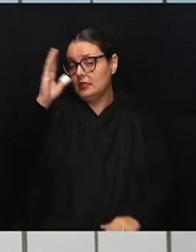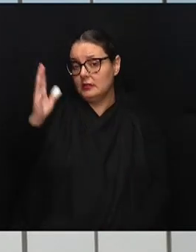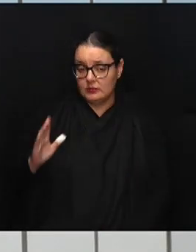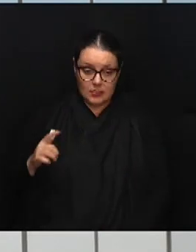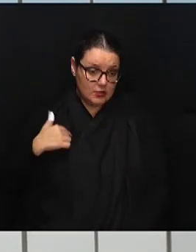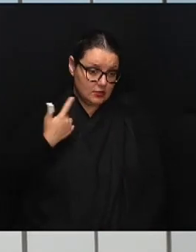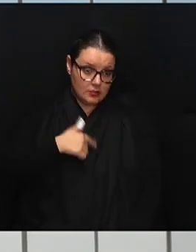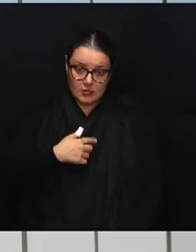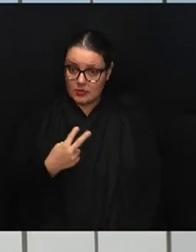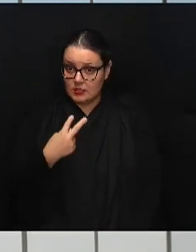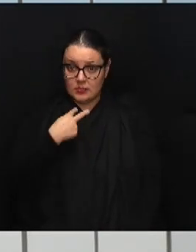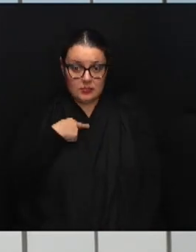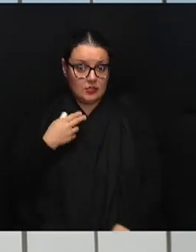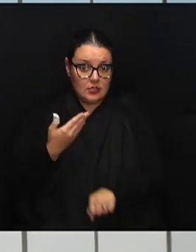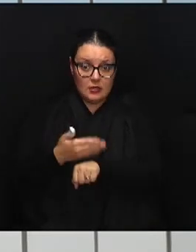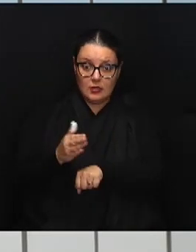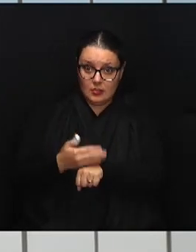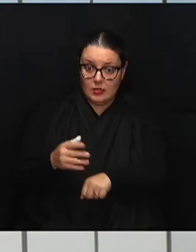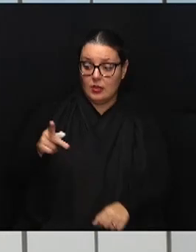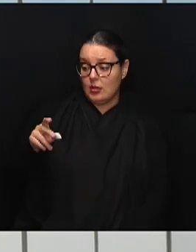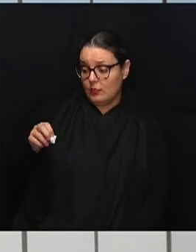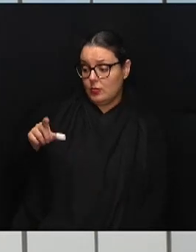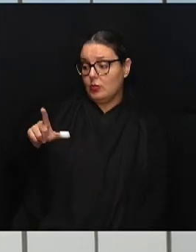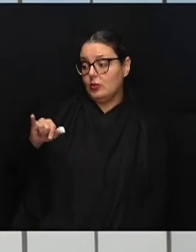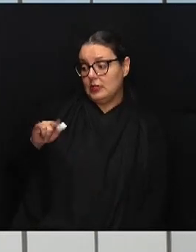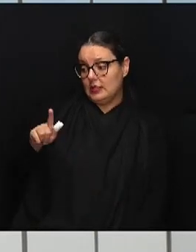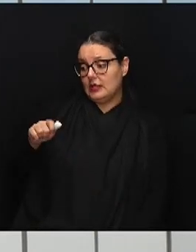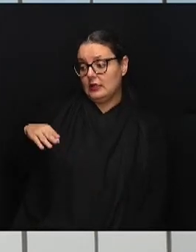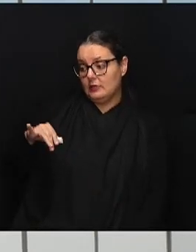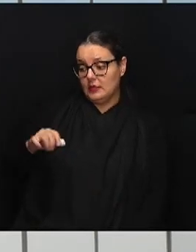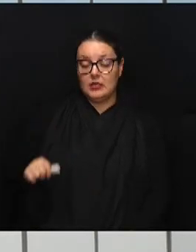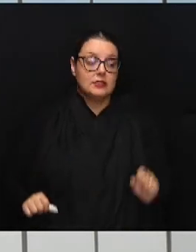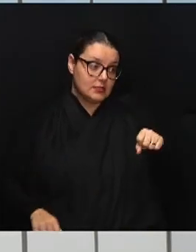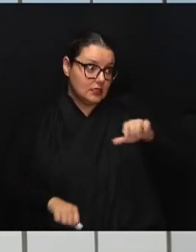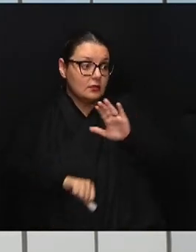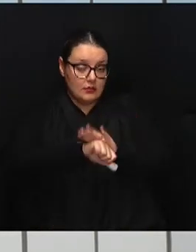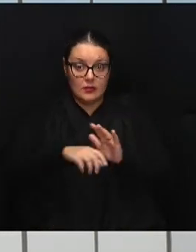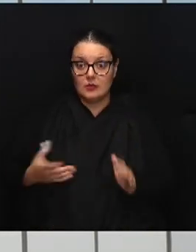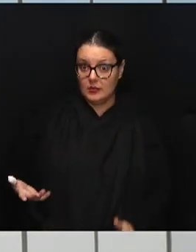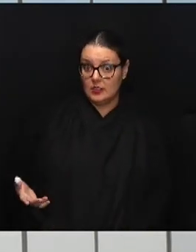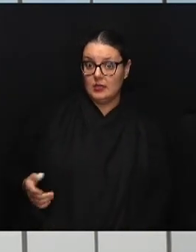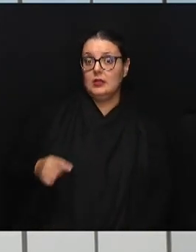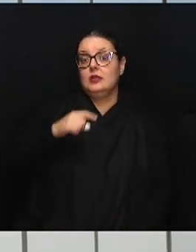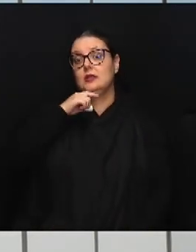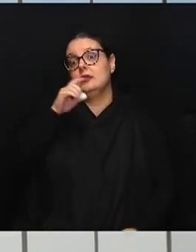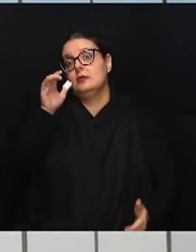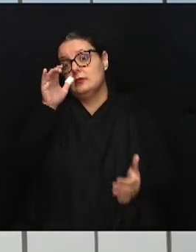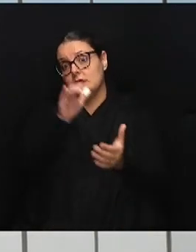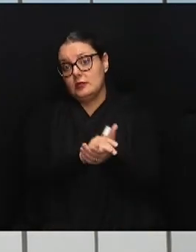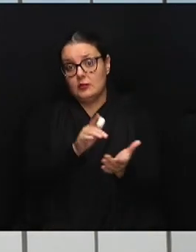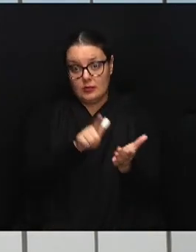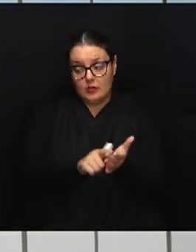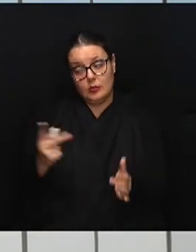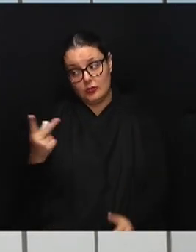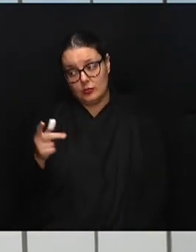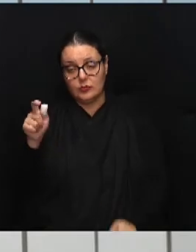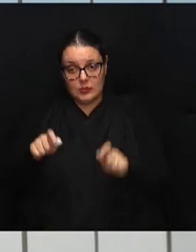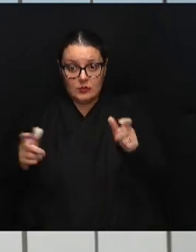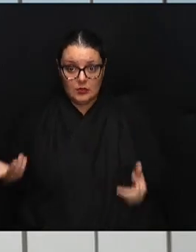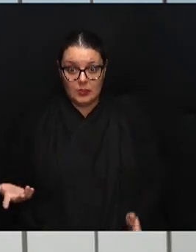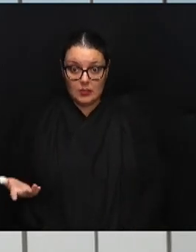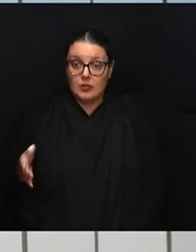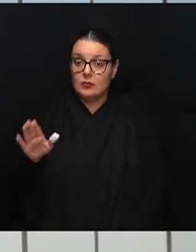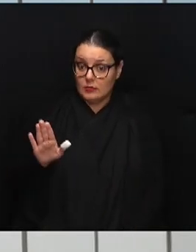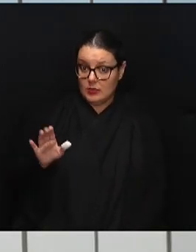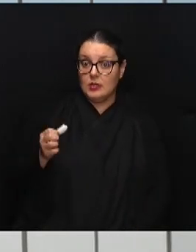não podemos praticar a poligamia. Exatamente, ou seja, é um crime. Ninguém pode casar no papel com duas pessoas.